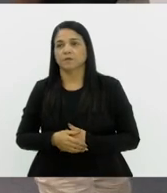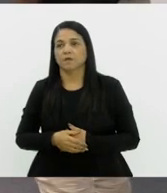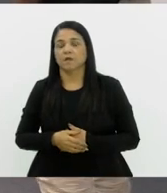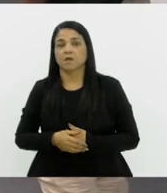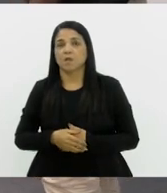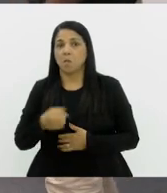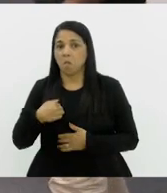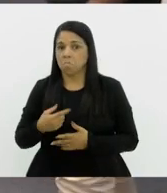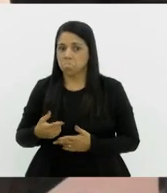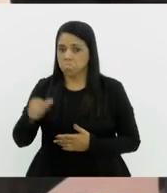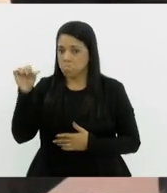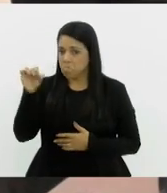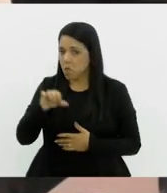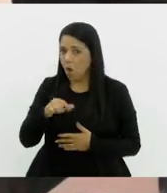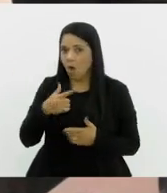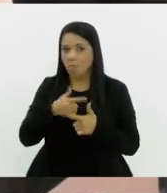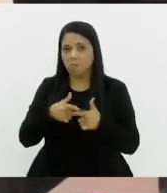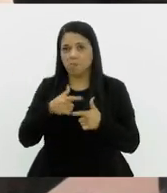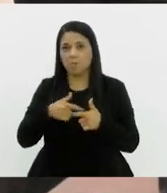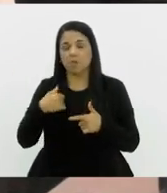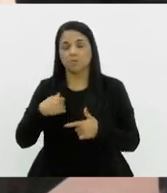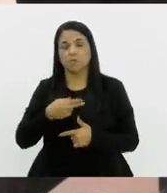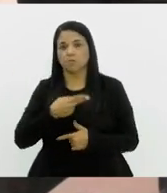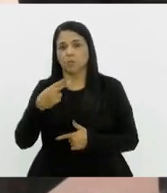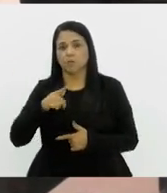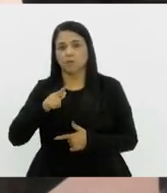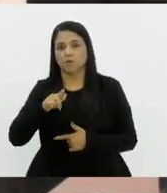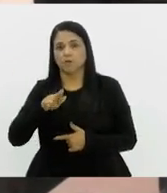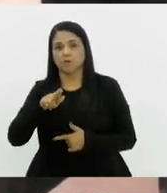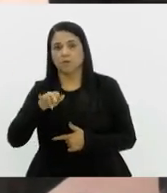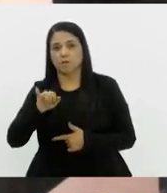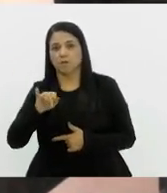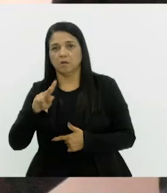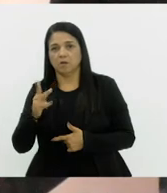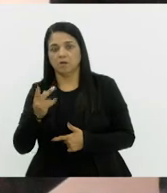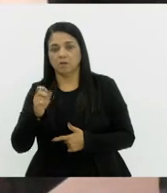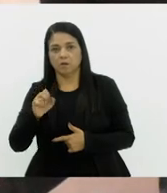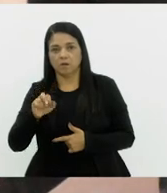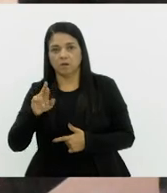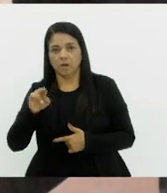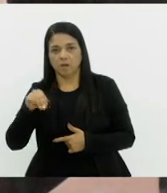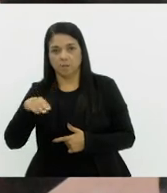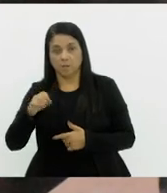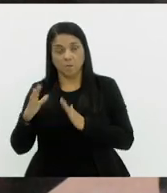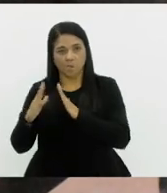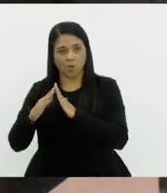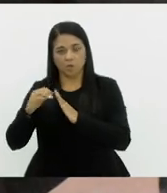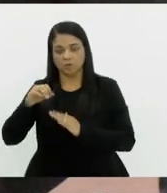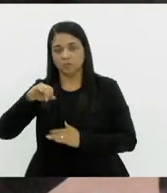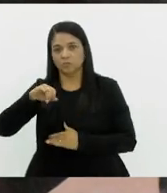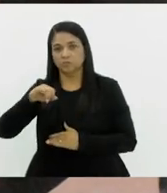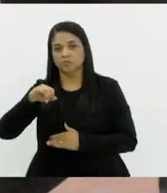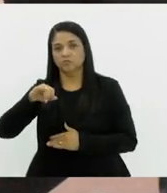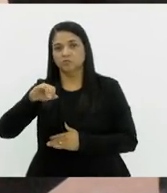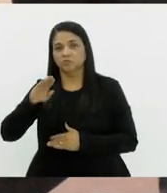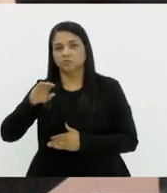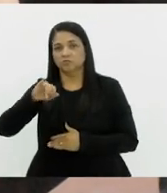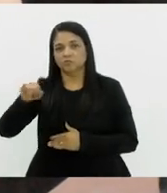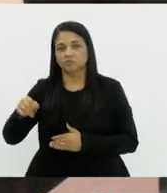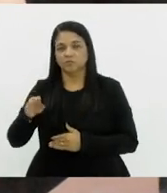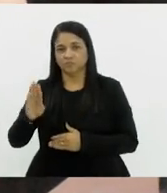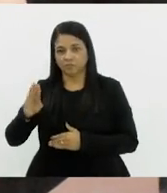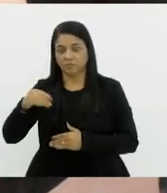que eu imaginava. Meu nome é Guilherme, eu sou morador do Jardim Botânico, mais especificamente do Sovaco de Cristo, próximo ao